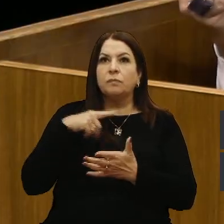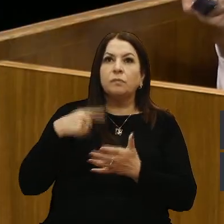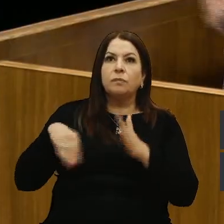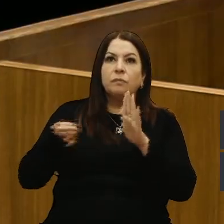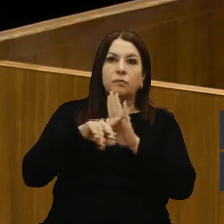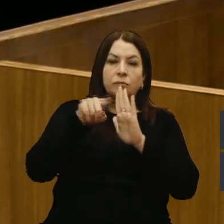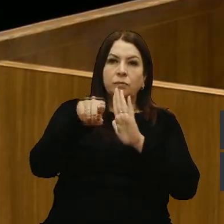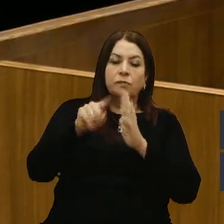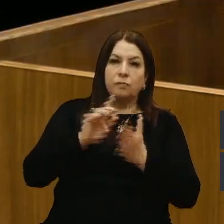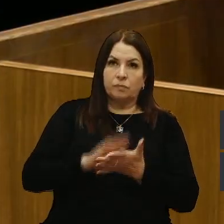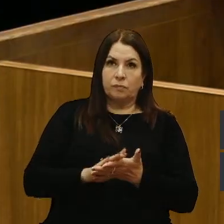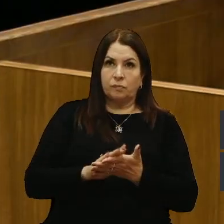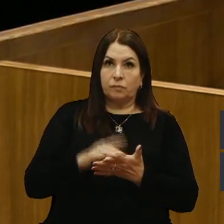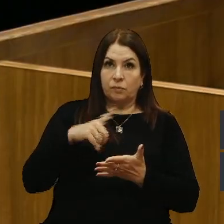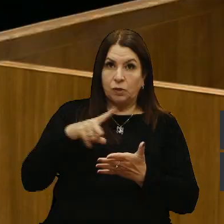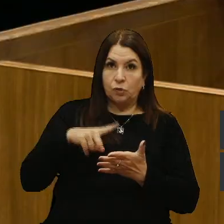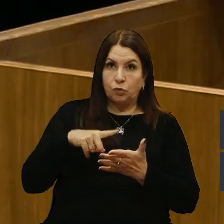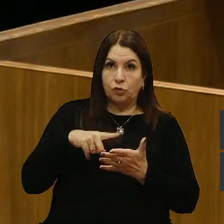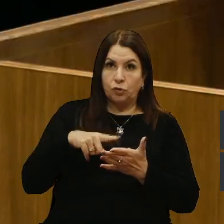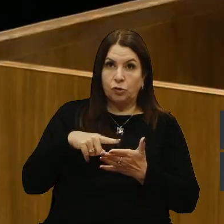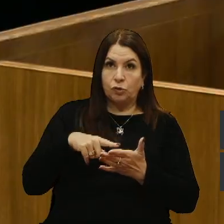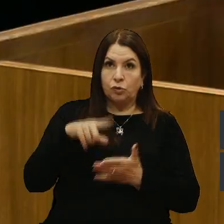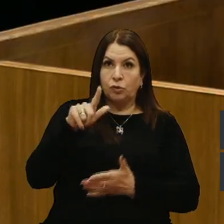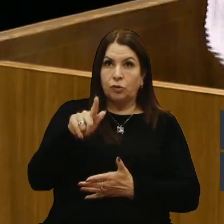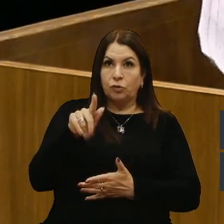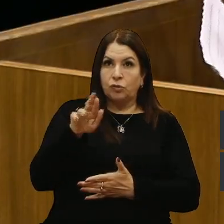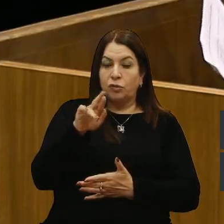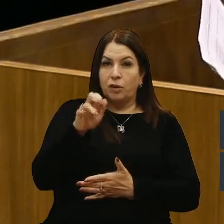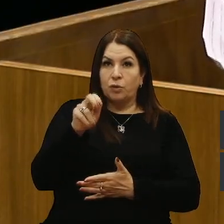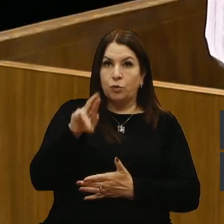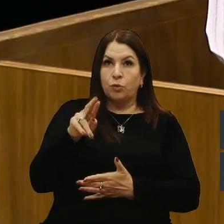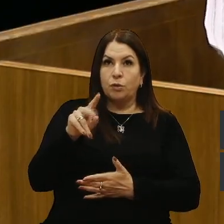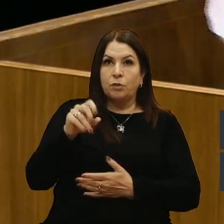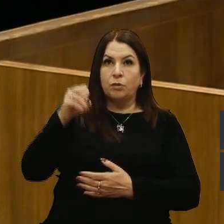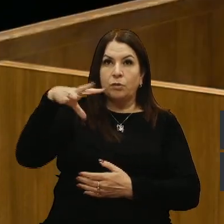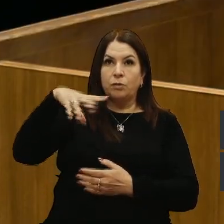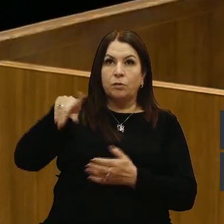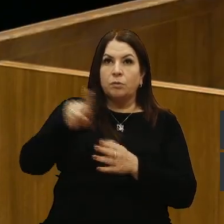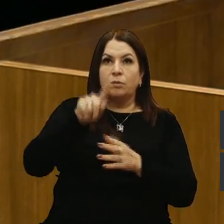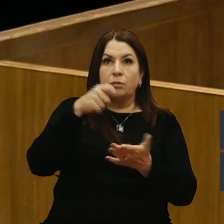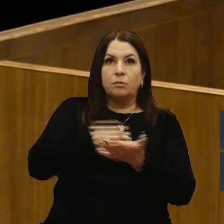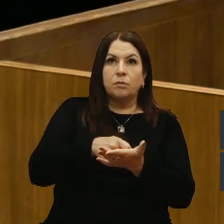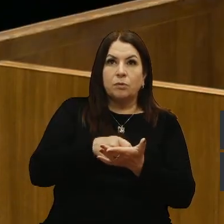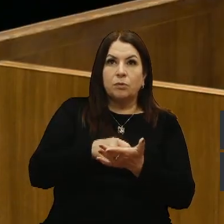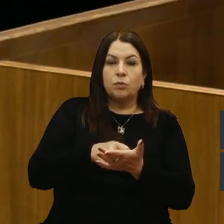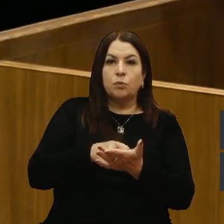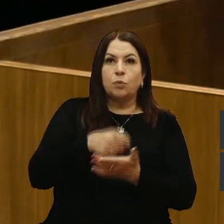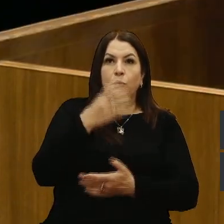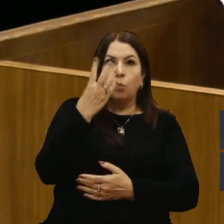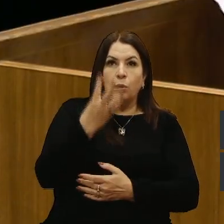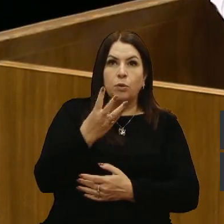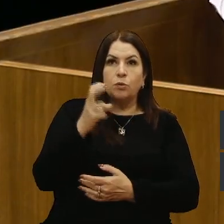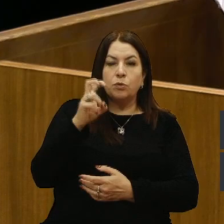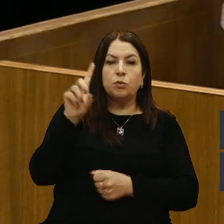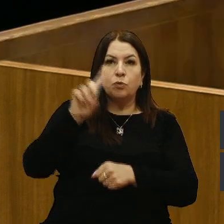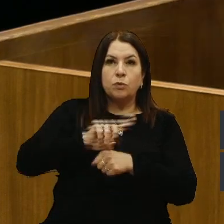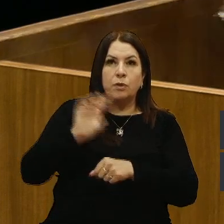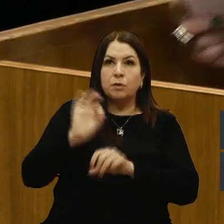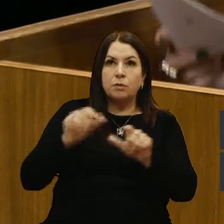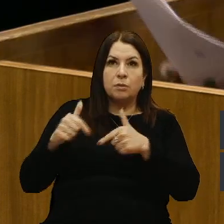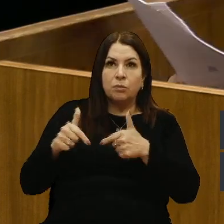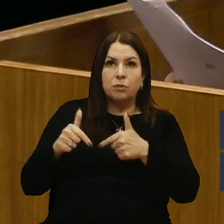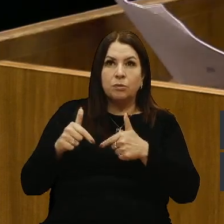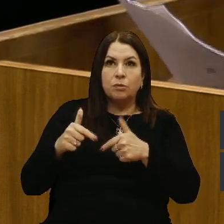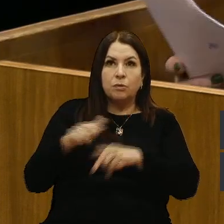lá, tiram o gerador de luz porque a Codeca não pagou. Aí fica 4, 5 dias sem trabalhar, sem